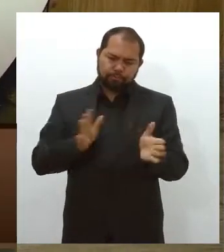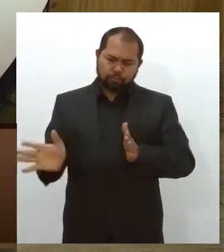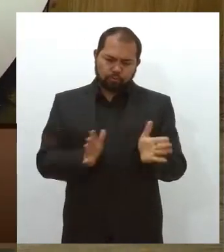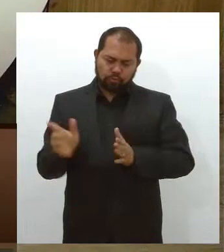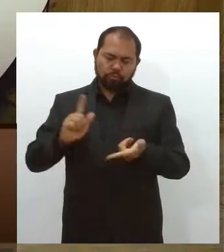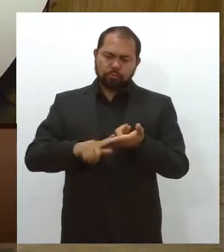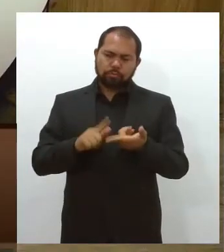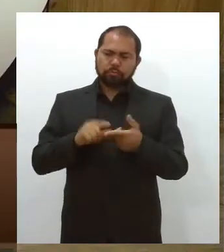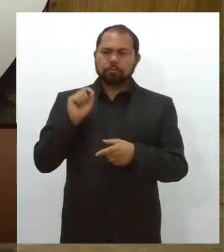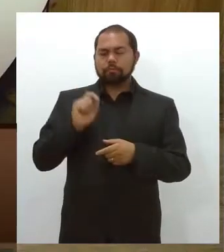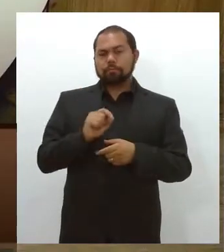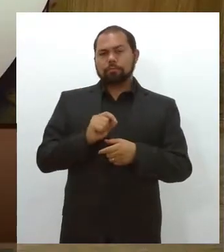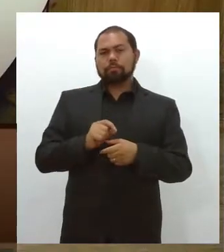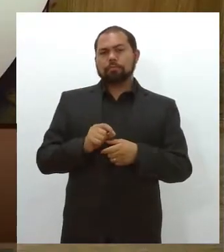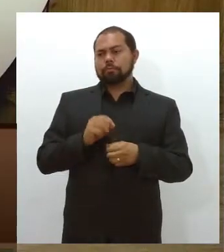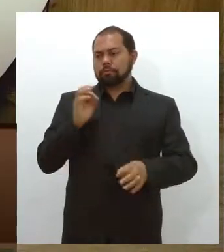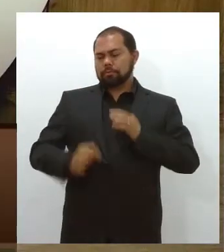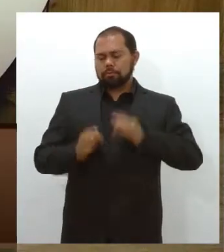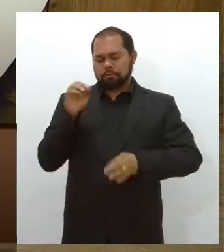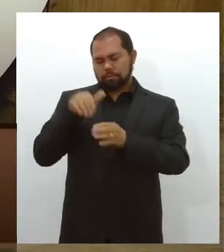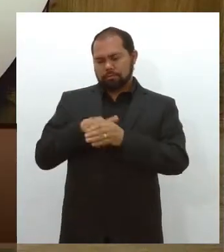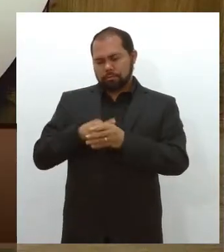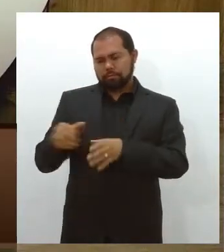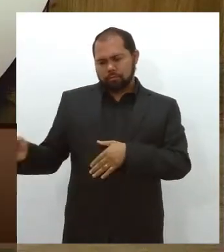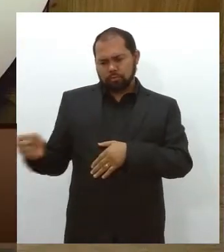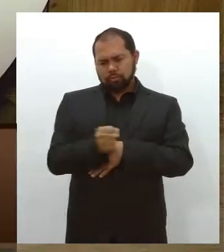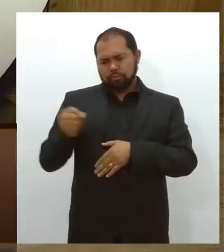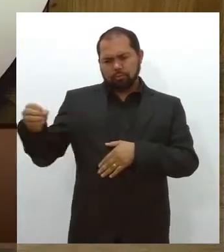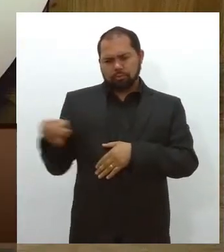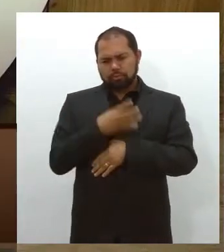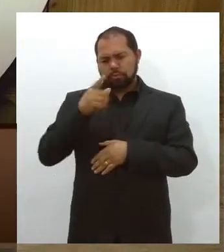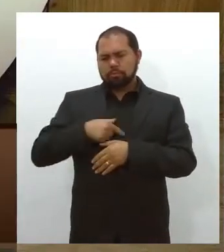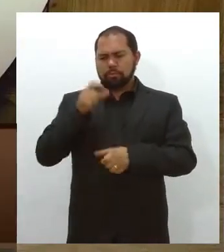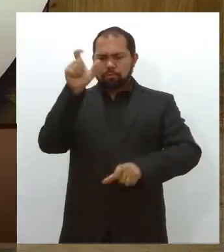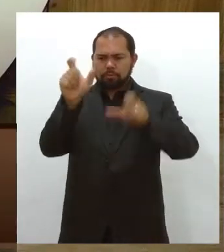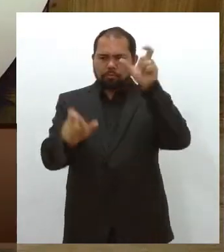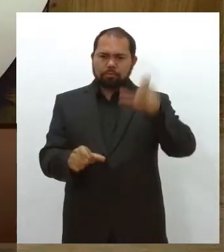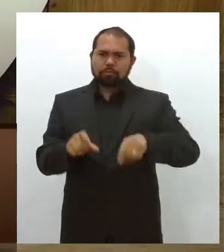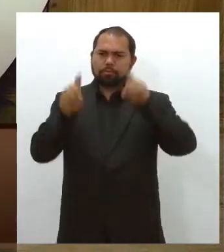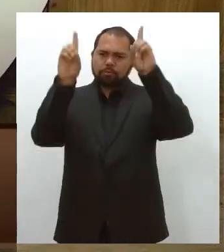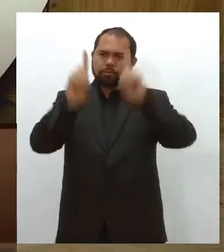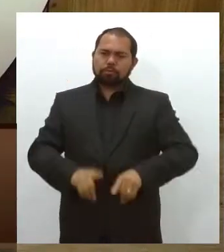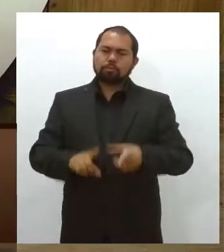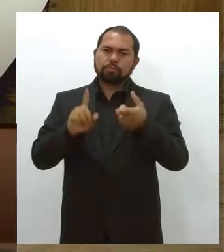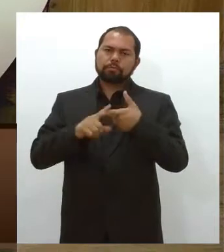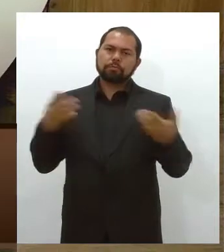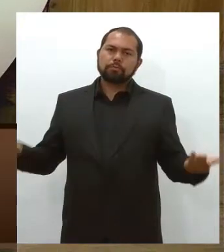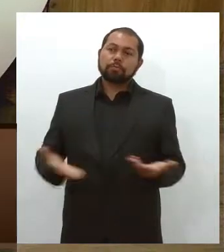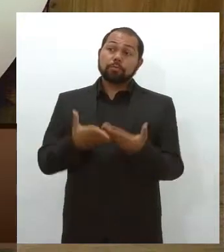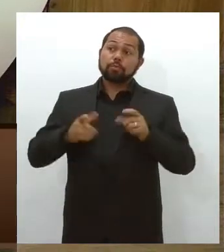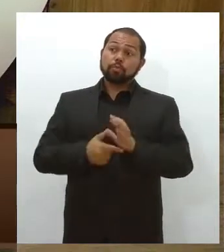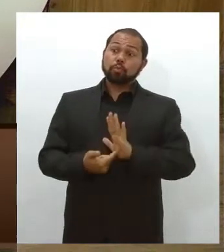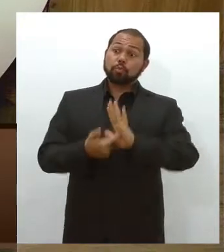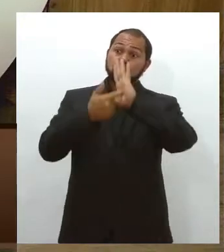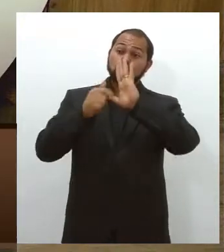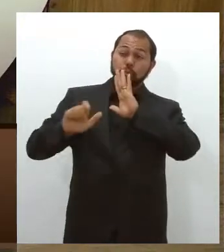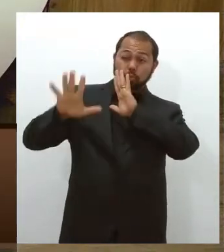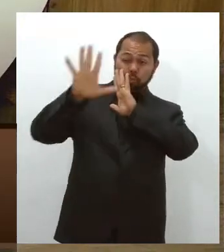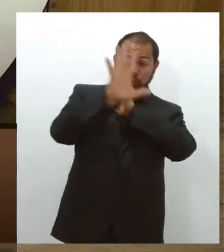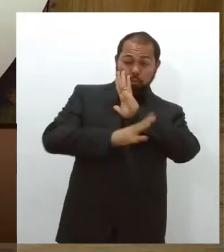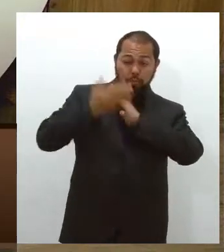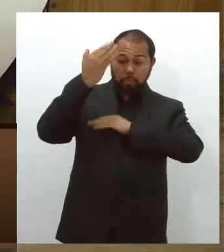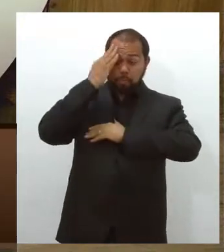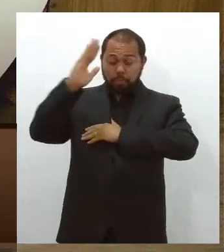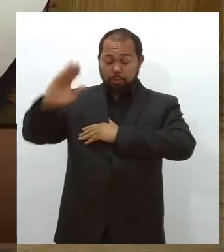Eleitoral trouxe de novidade para as pessoas tem deficiência, e hoje vai trazer um panorama aí das principais novidades